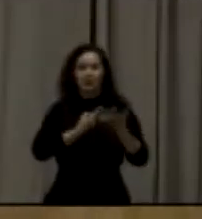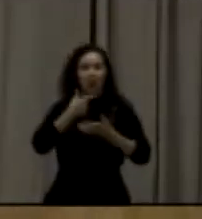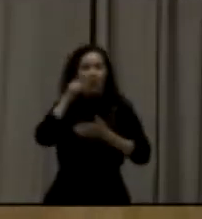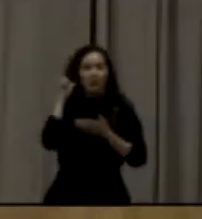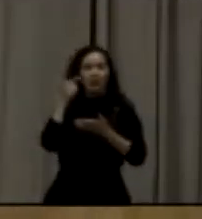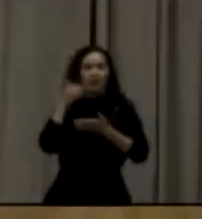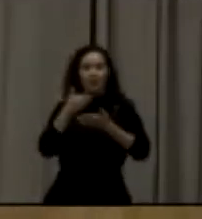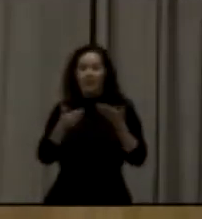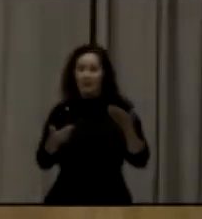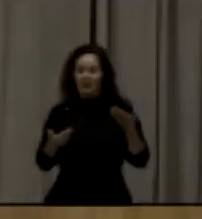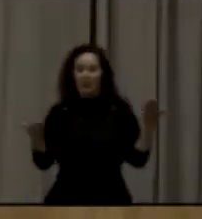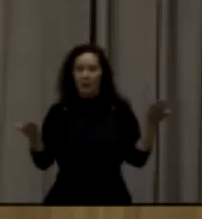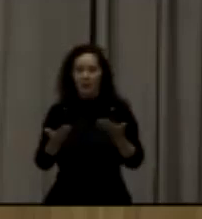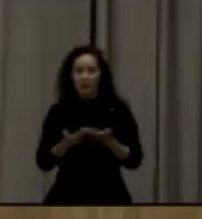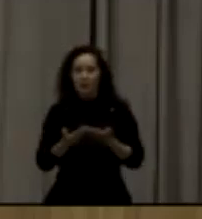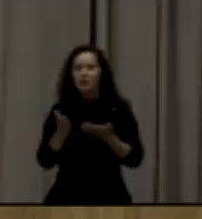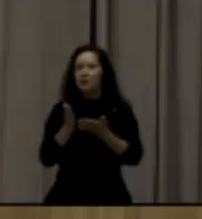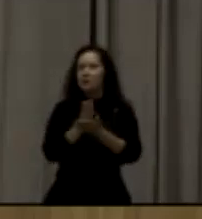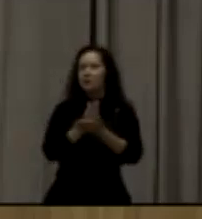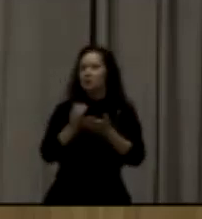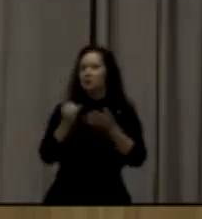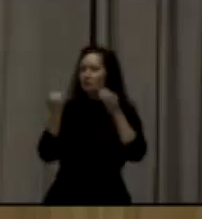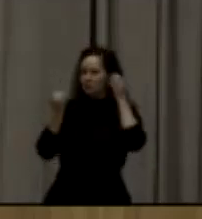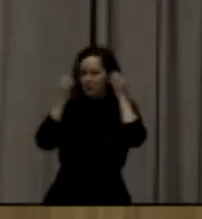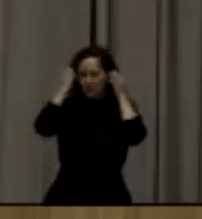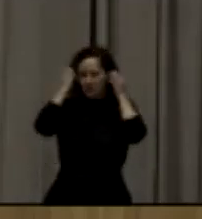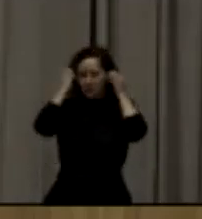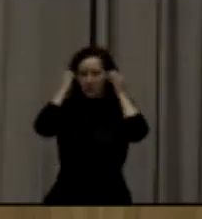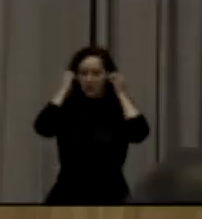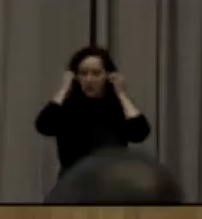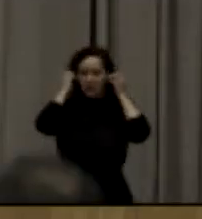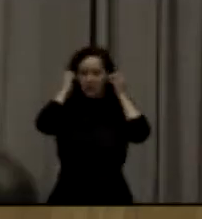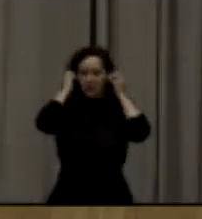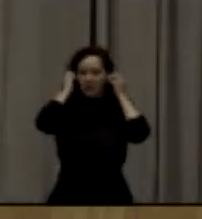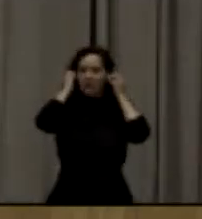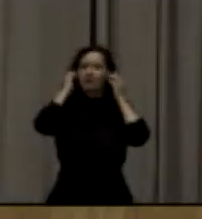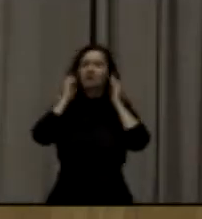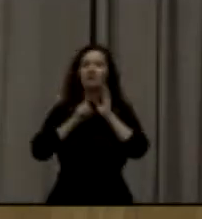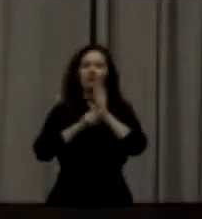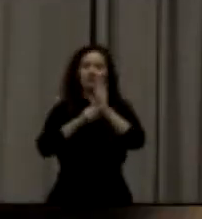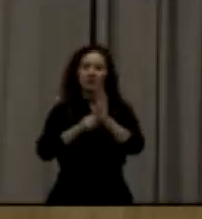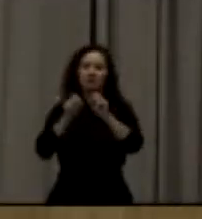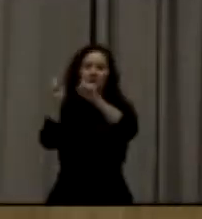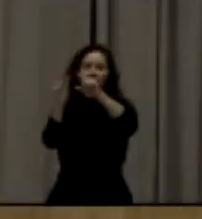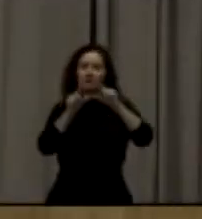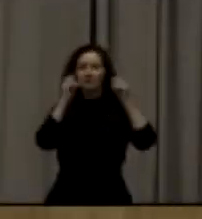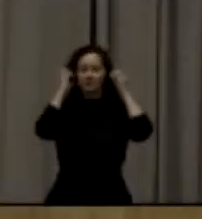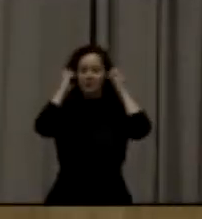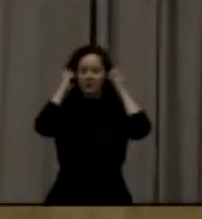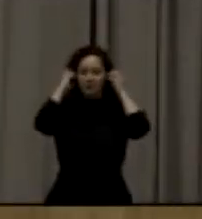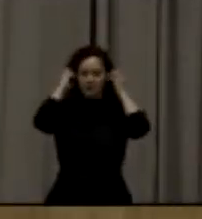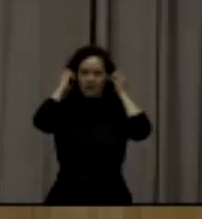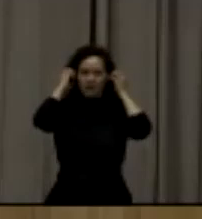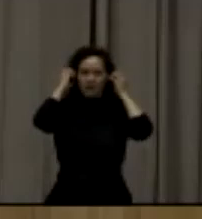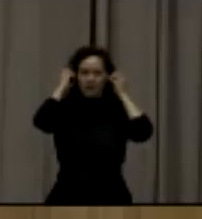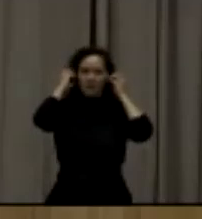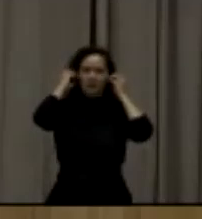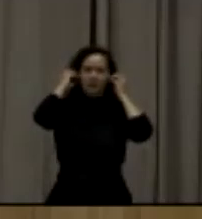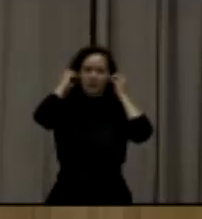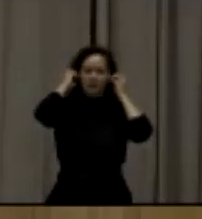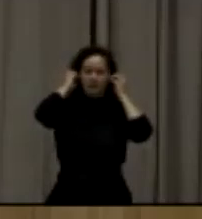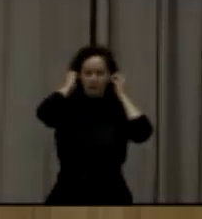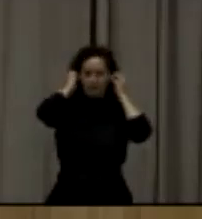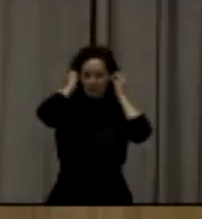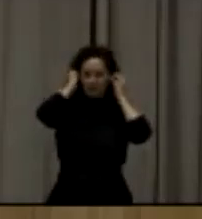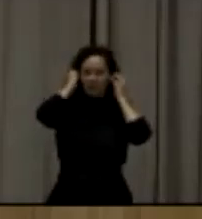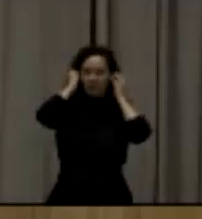puse E por algunas isso que sugerencias de botei hacer algunas algumas coisas presentaciones, em ahora uma lo voy a pasar apresentação, lo más que vou passar aqui, antes diría telegráficamente, ahora debería telegraficamente,